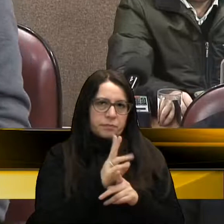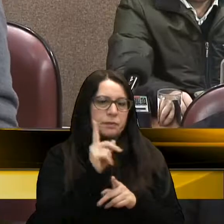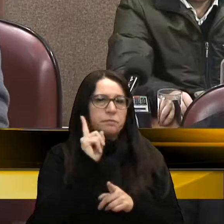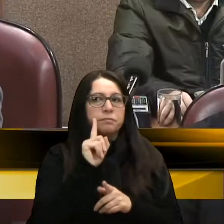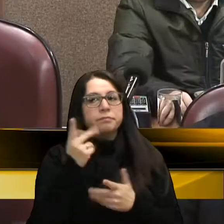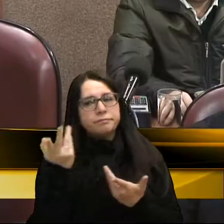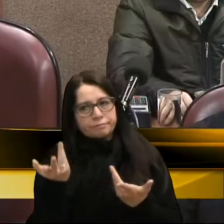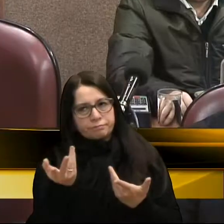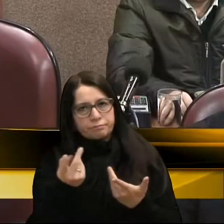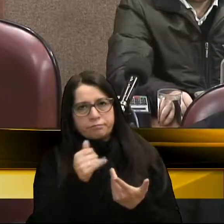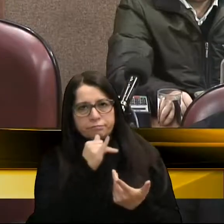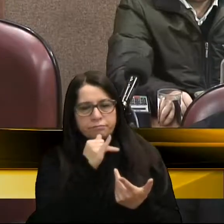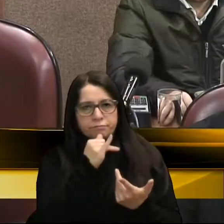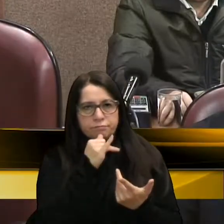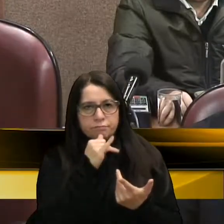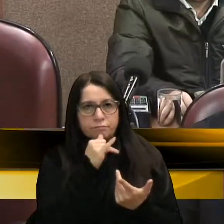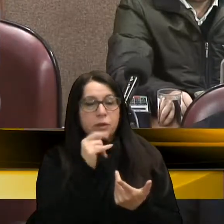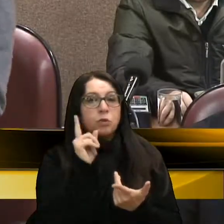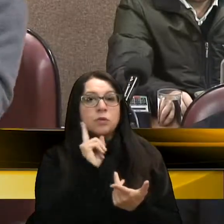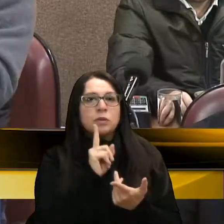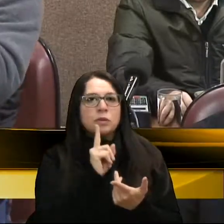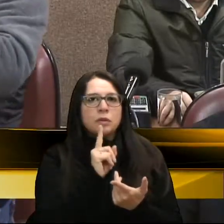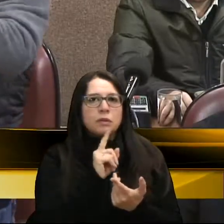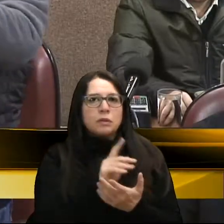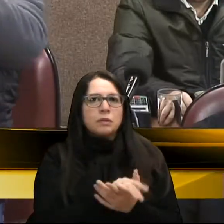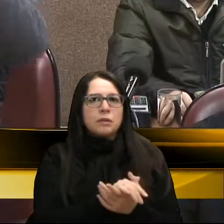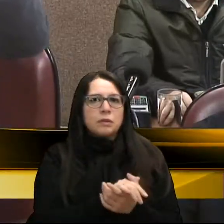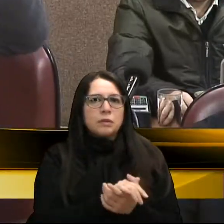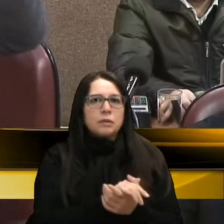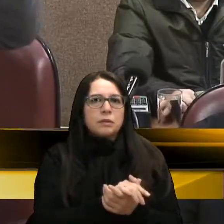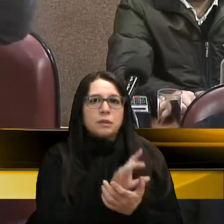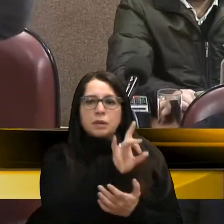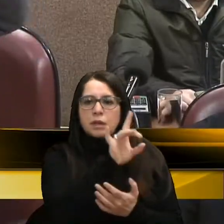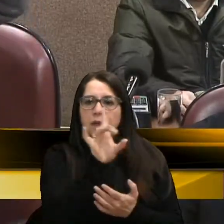exemplo. Estados Unidos, em cada casa